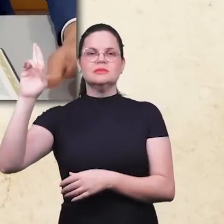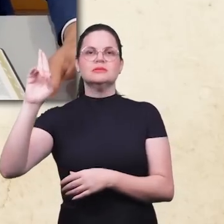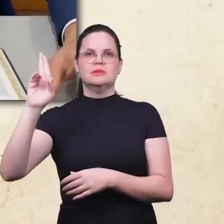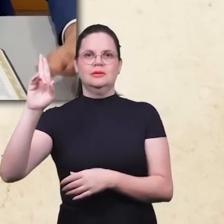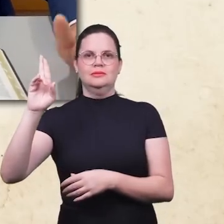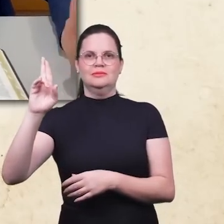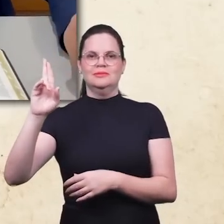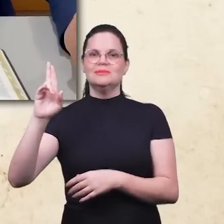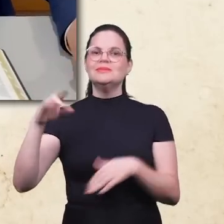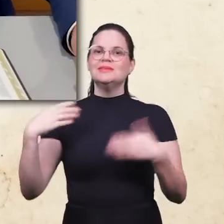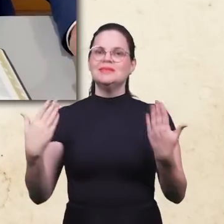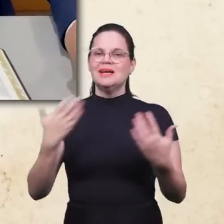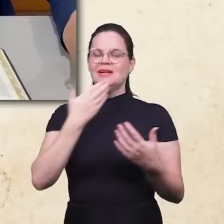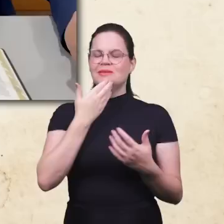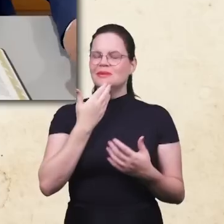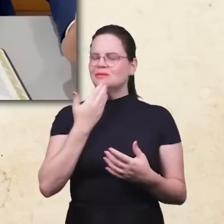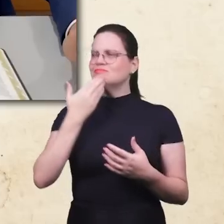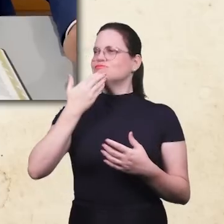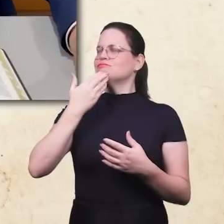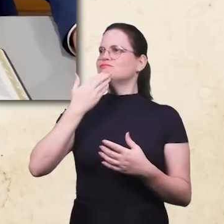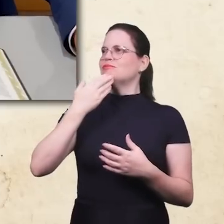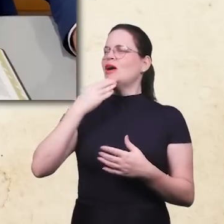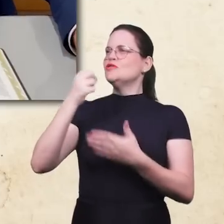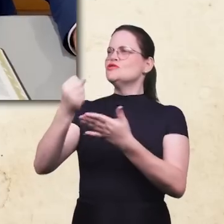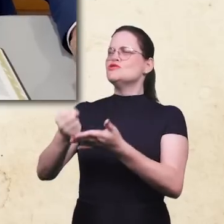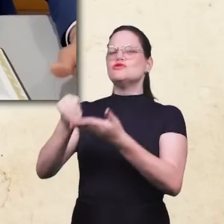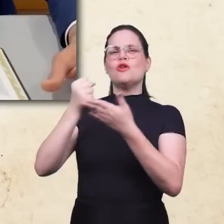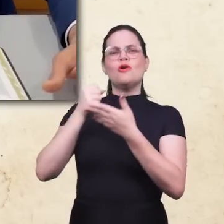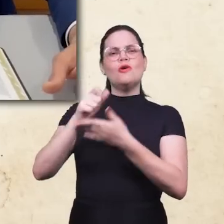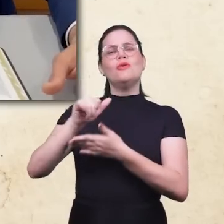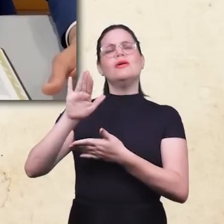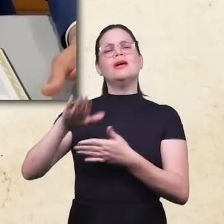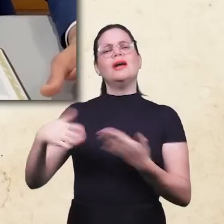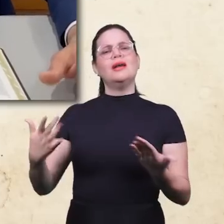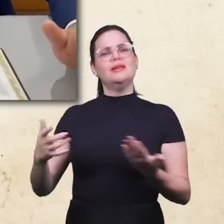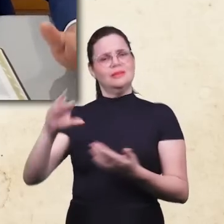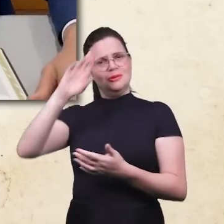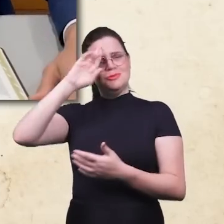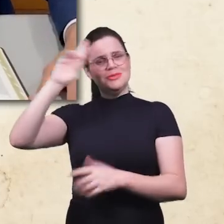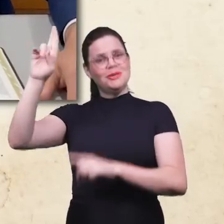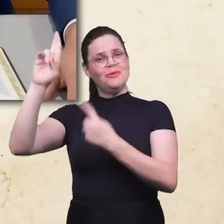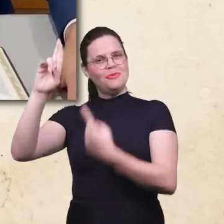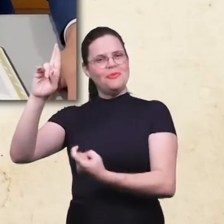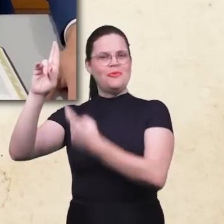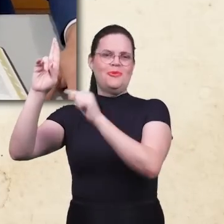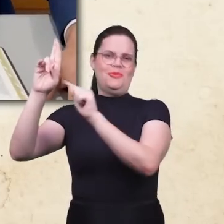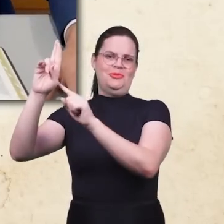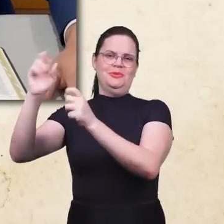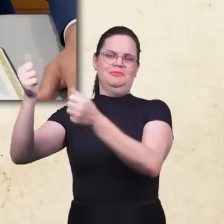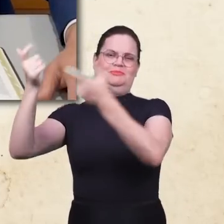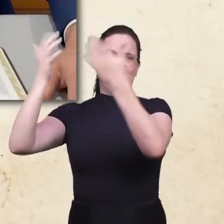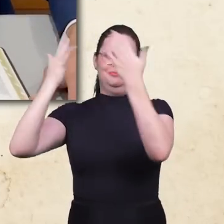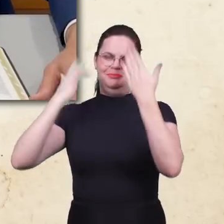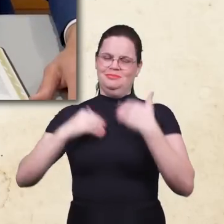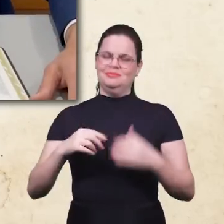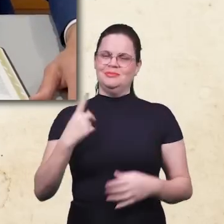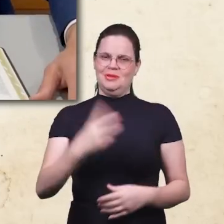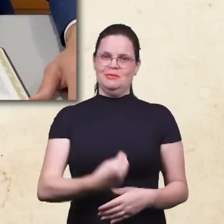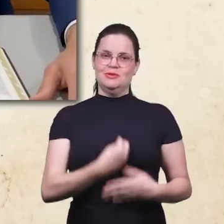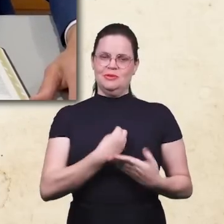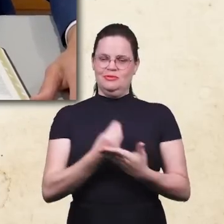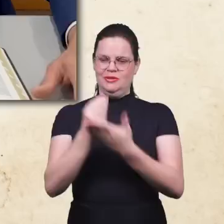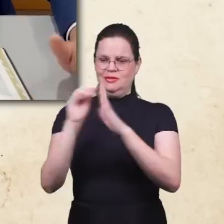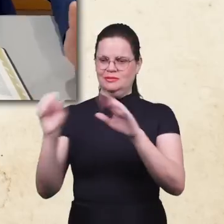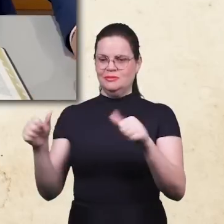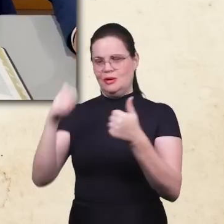Senhor. Eleva os meus olhos para o monte, de onde me virá o socorro? O nosso socorro vem do Senhor. Entrega o teu caminho ao Senhor,